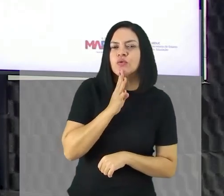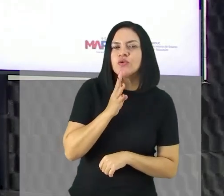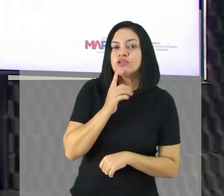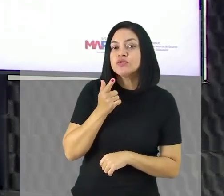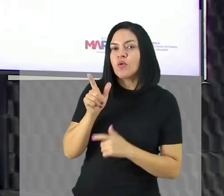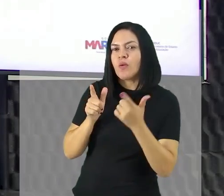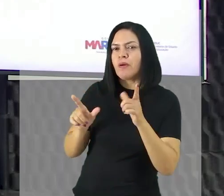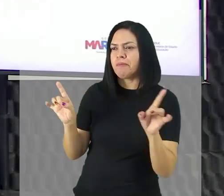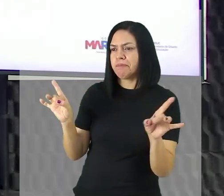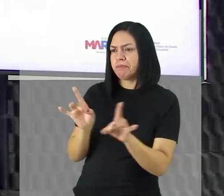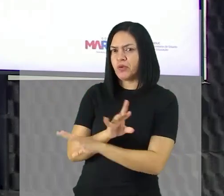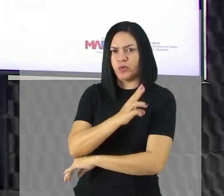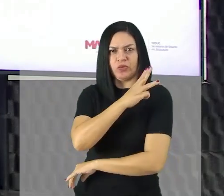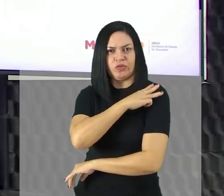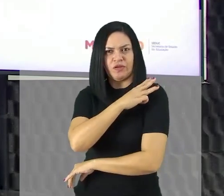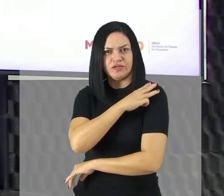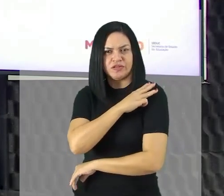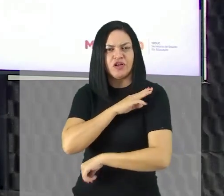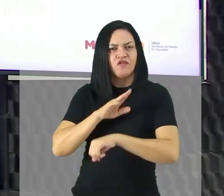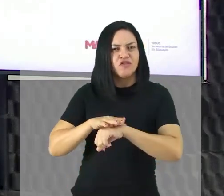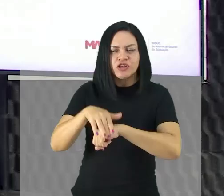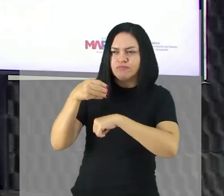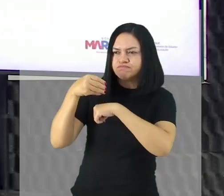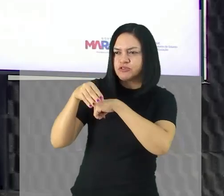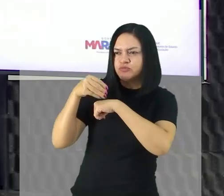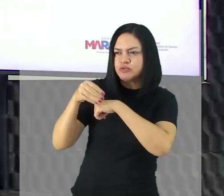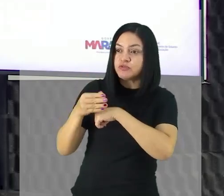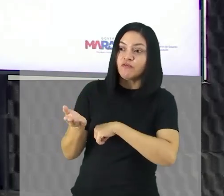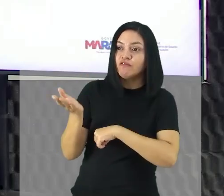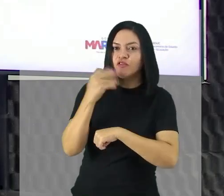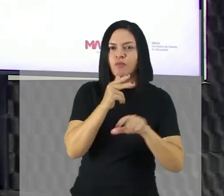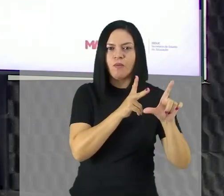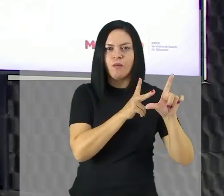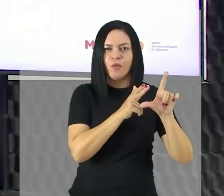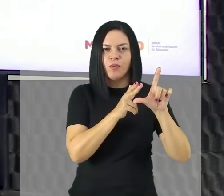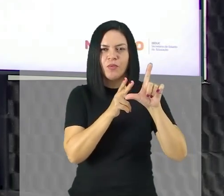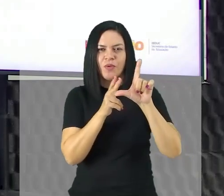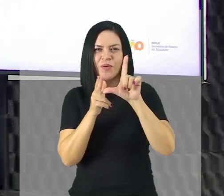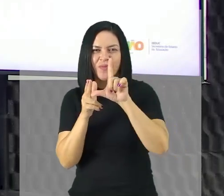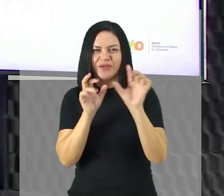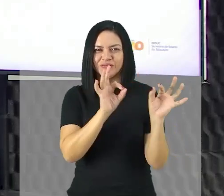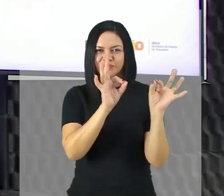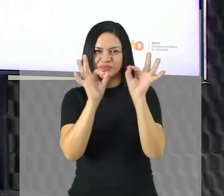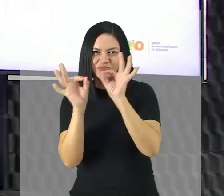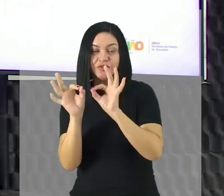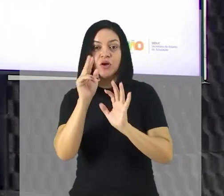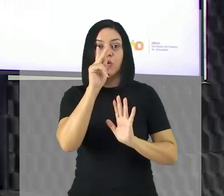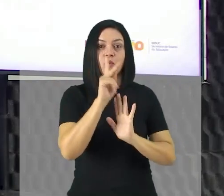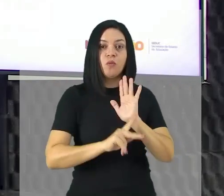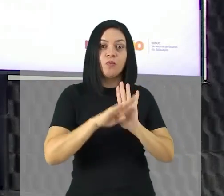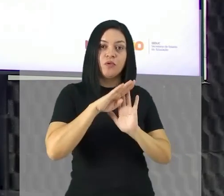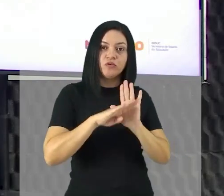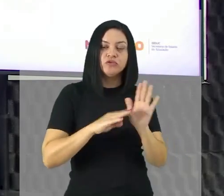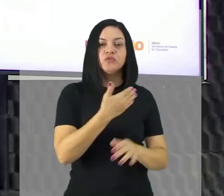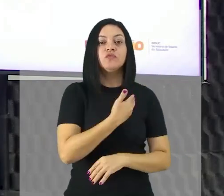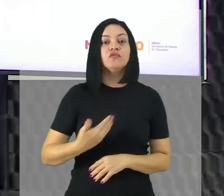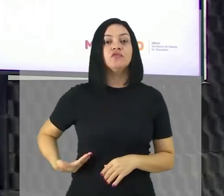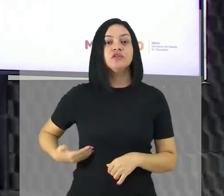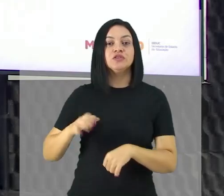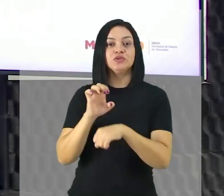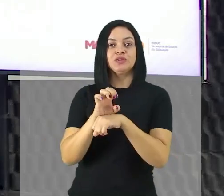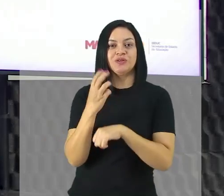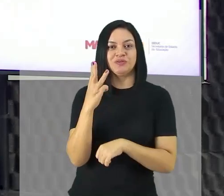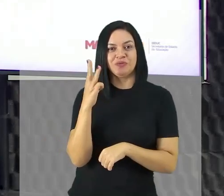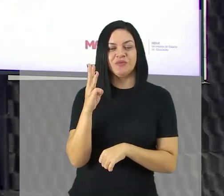já terminou, dá uma dica para eles, para vocês maratonarem o nosso vídeo. Esse projeto é um projeto do Governo do Estado do